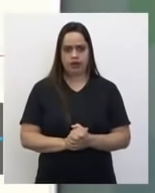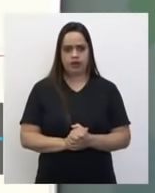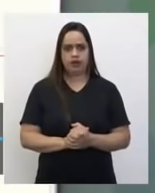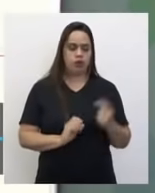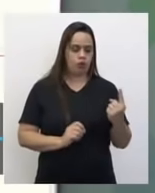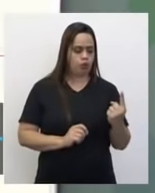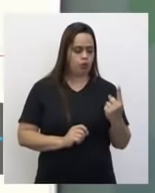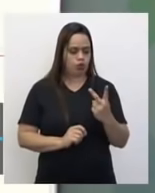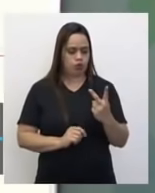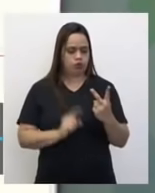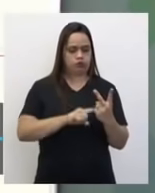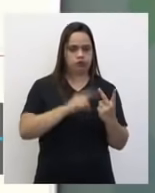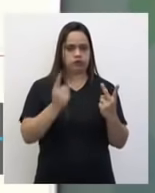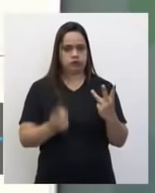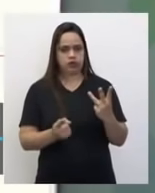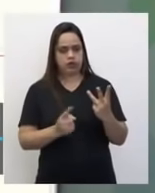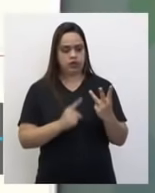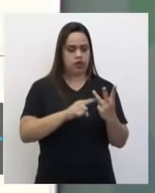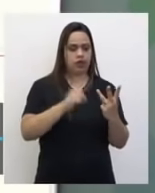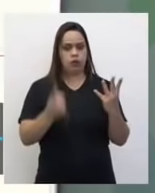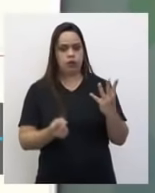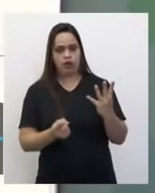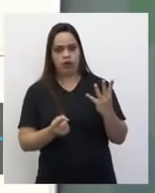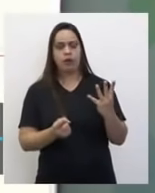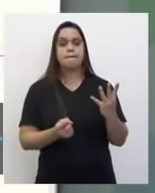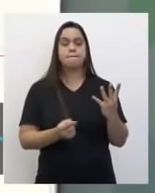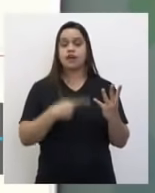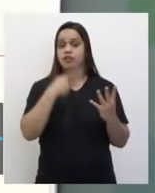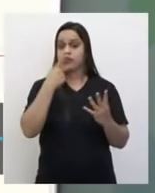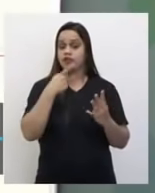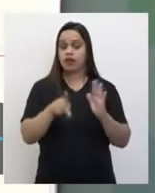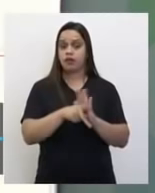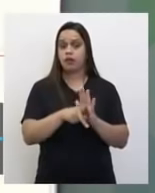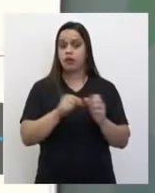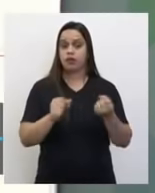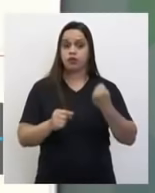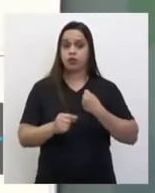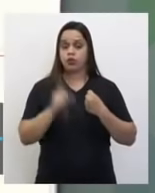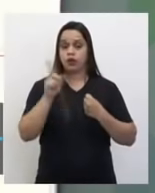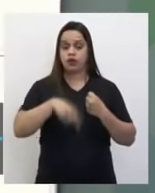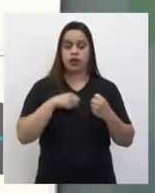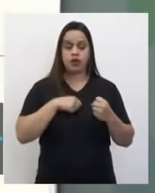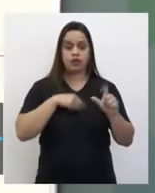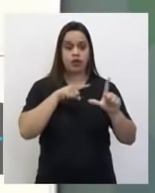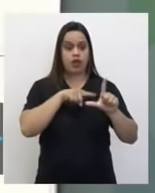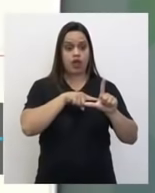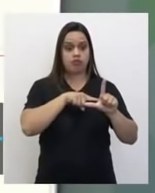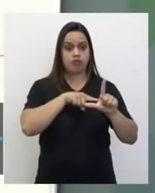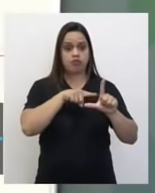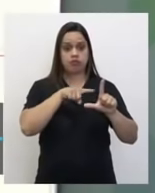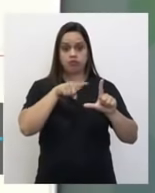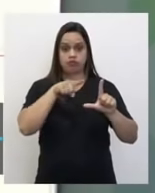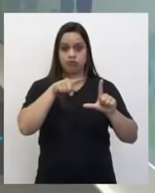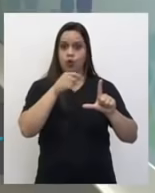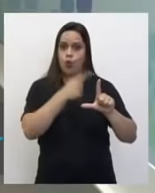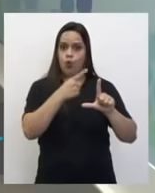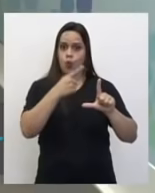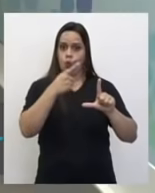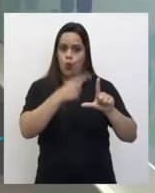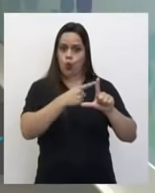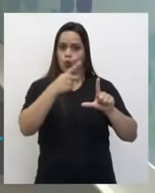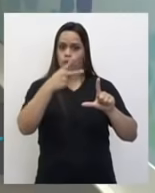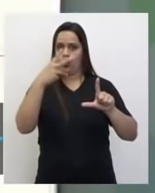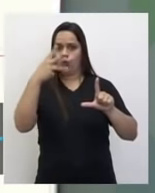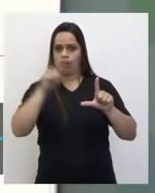dois, do dois pro três pro 4. Quando a gente fala do decimal, é uma escala que vai subindo de um em um, certo?